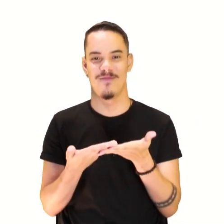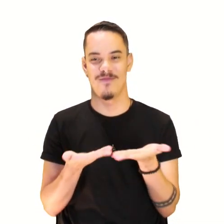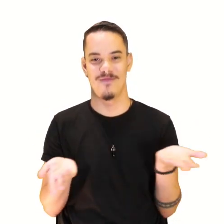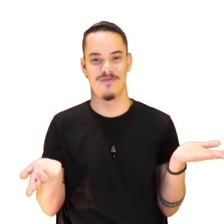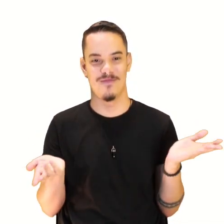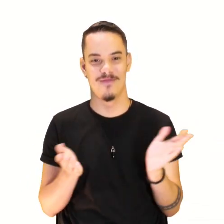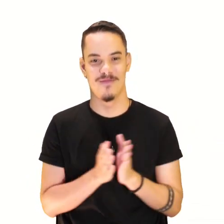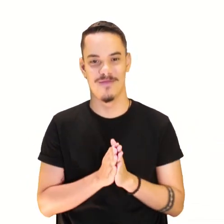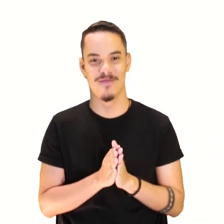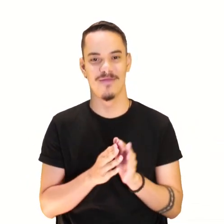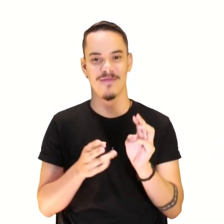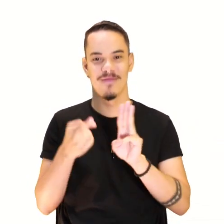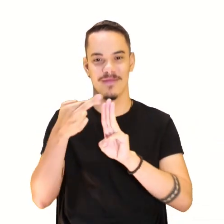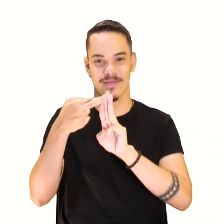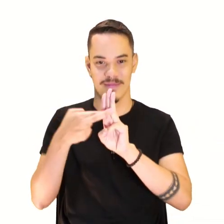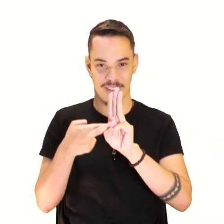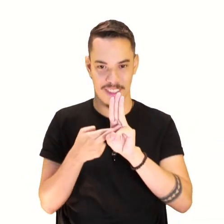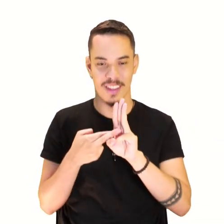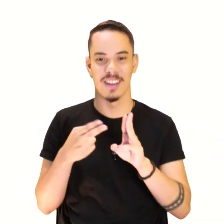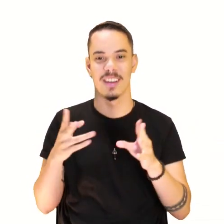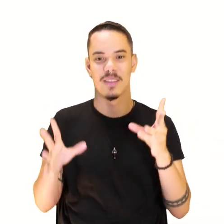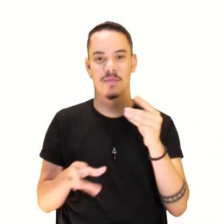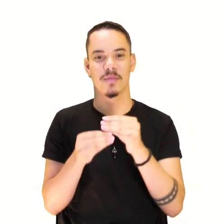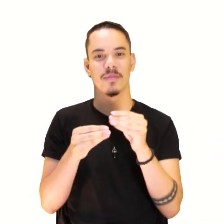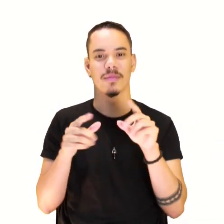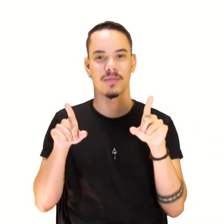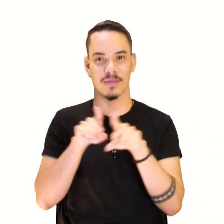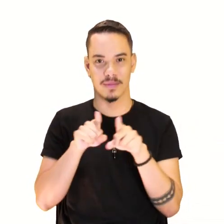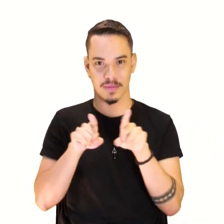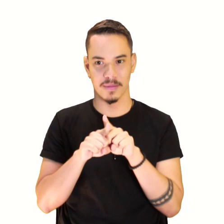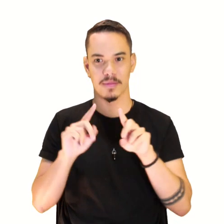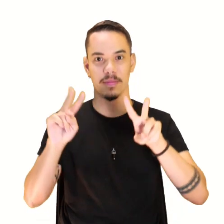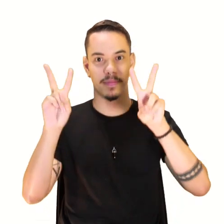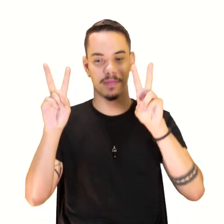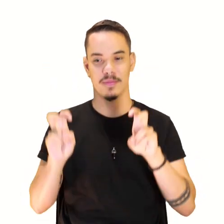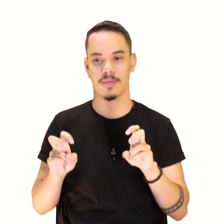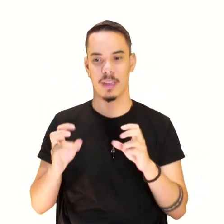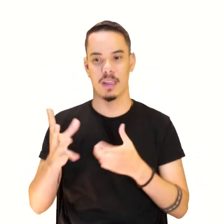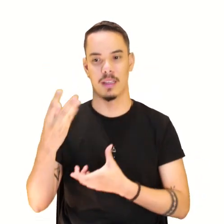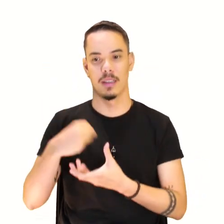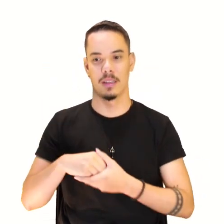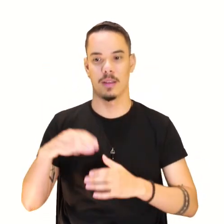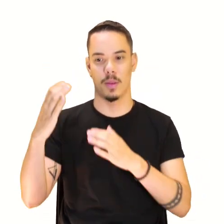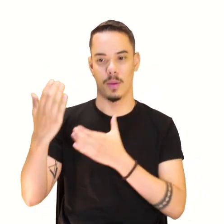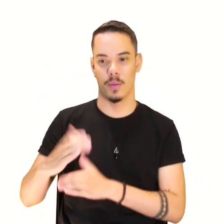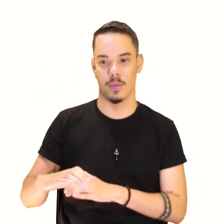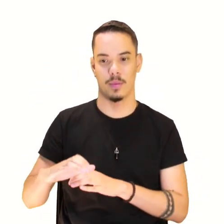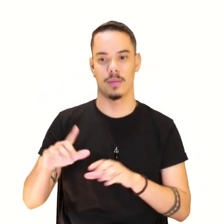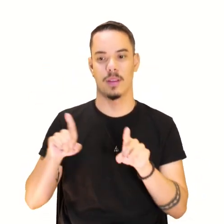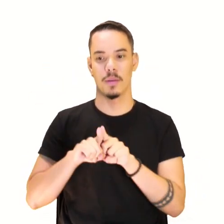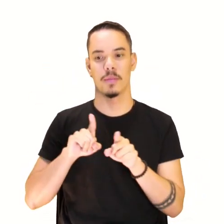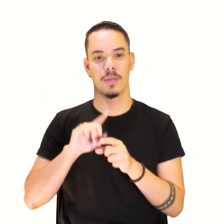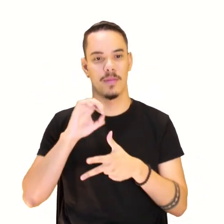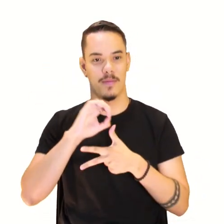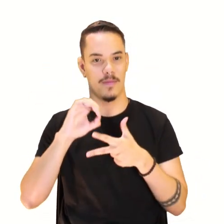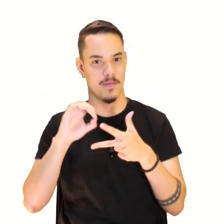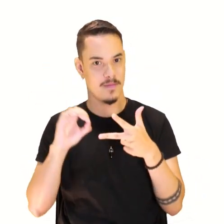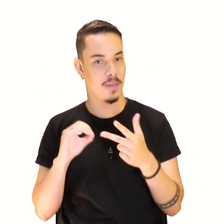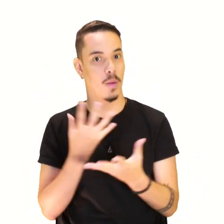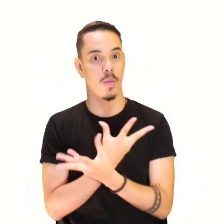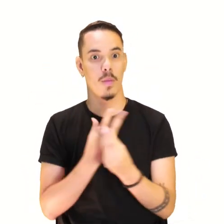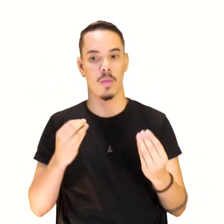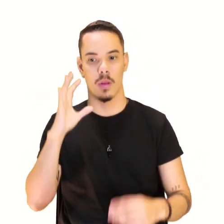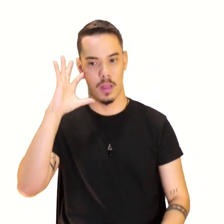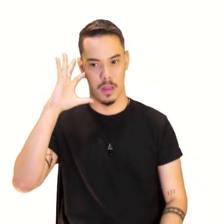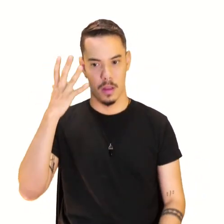certo né a regra de três composta então o assunto também muito cogitado aí nos concursos no ENEM muita coisa se resolve